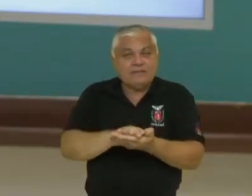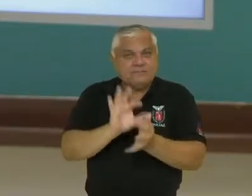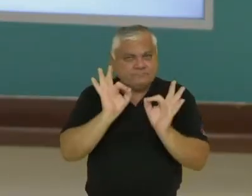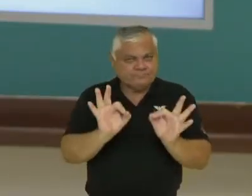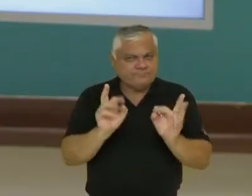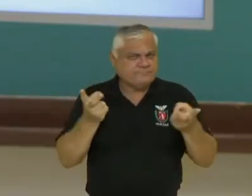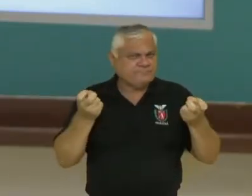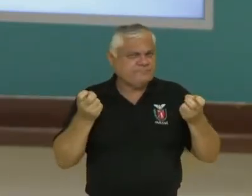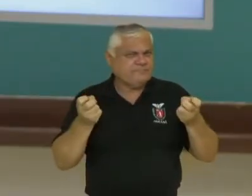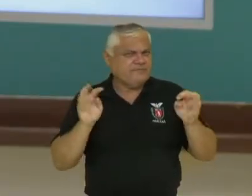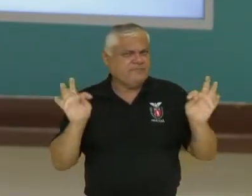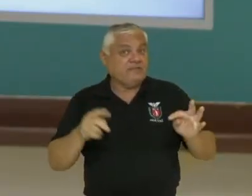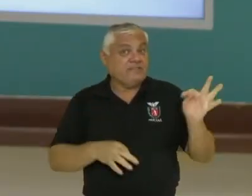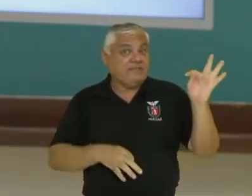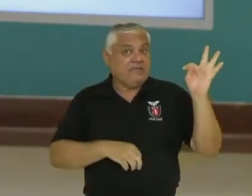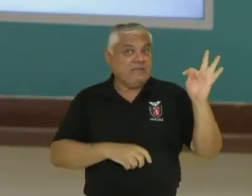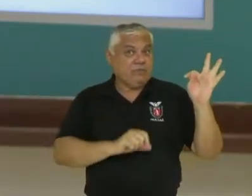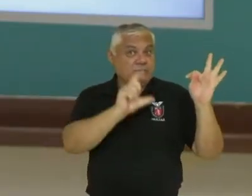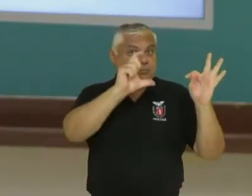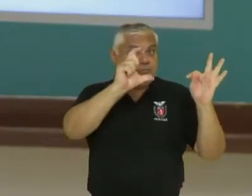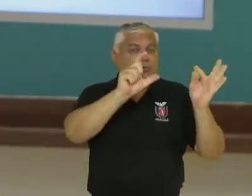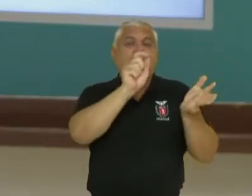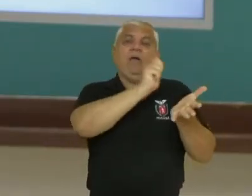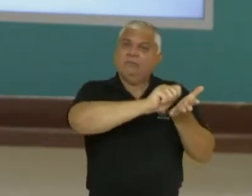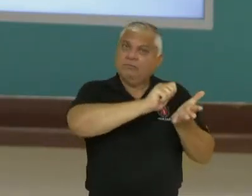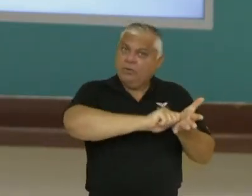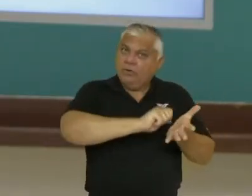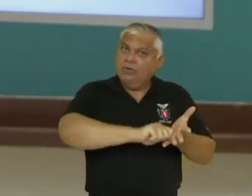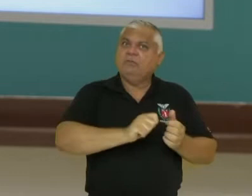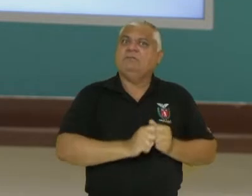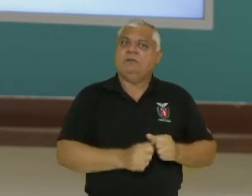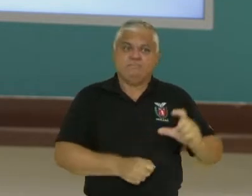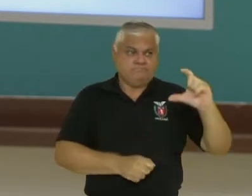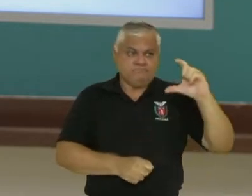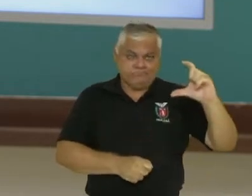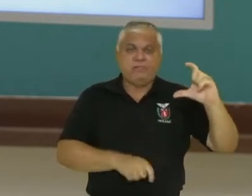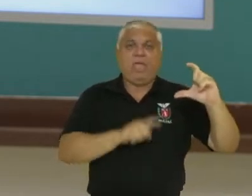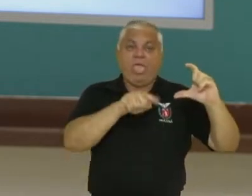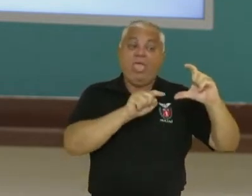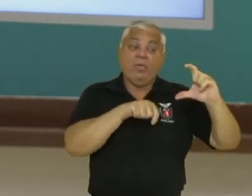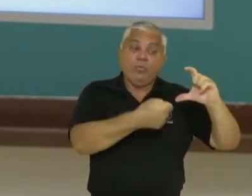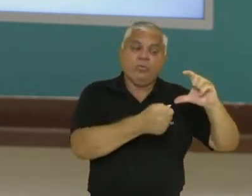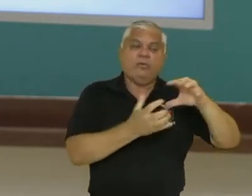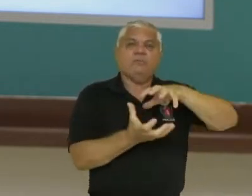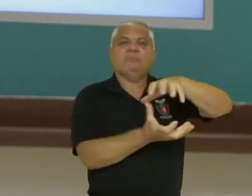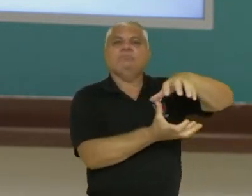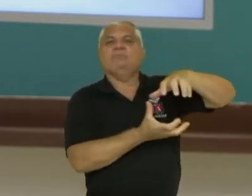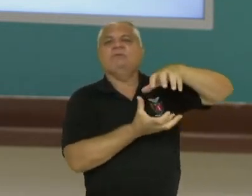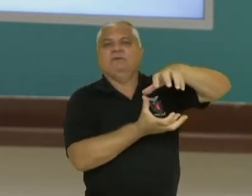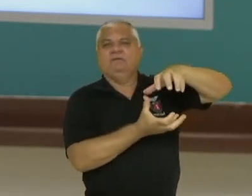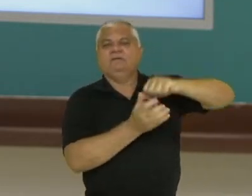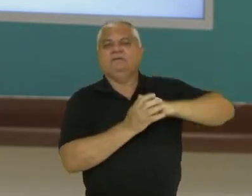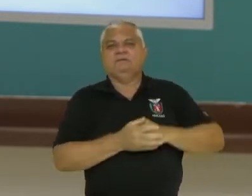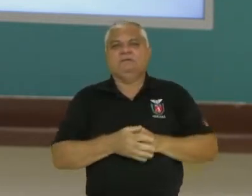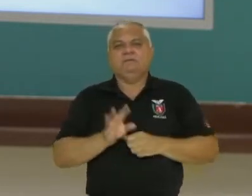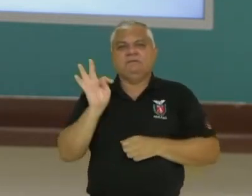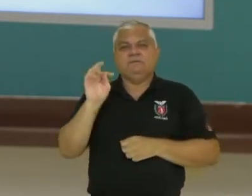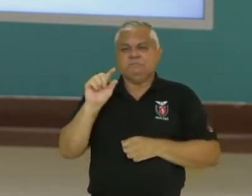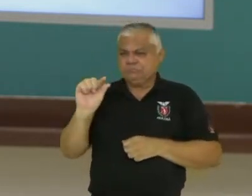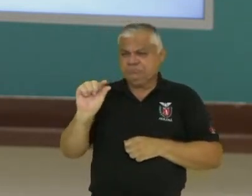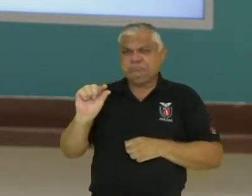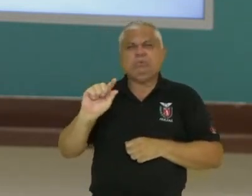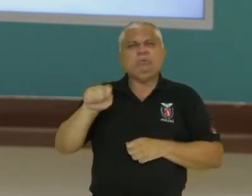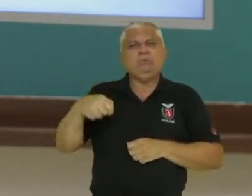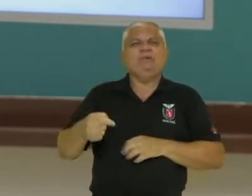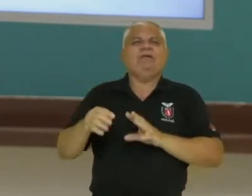Percebeu a diferença? Que tal você anotar isso no seu caderno? Terra com letra maiúscula igual planeta. Terra